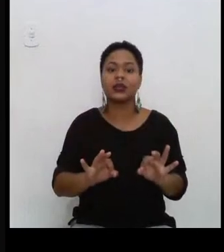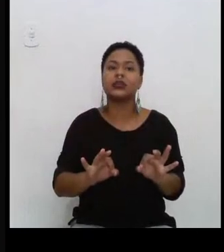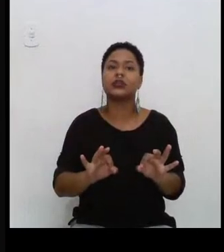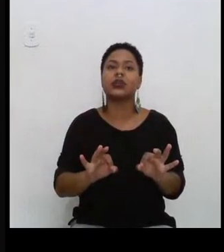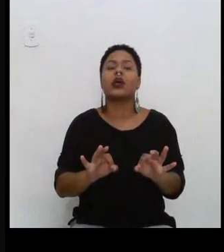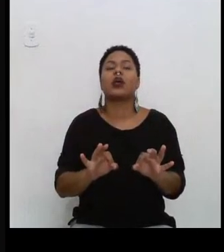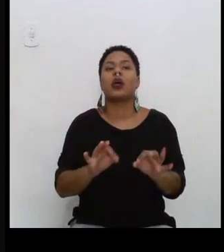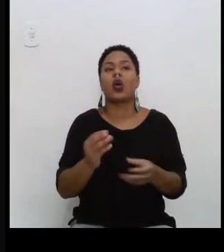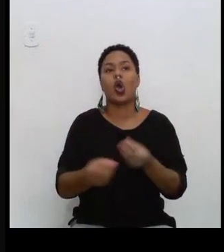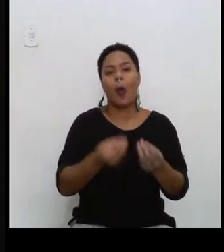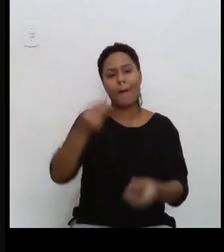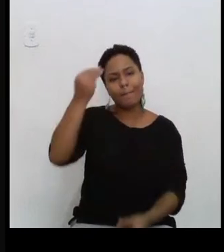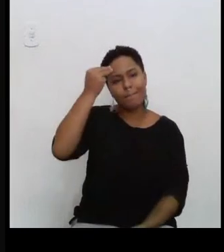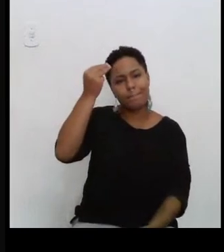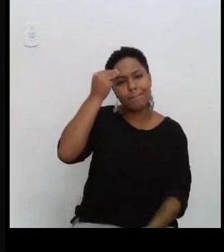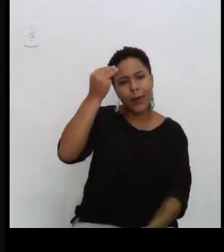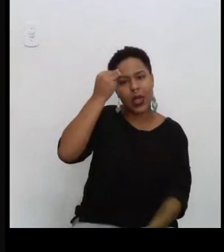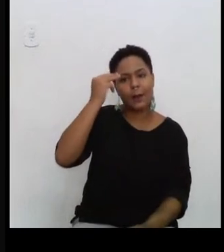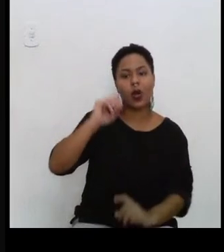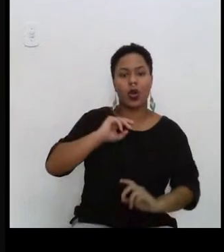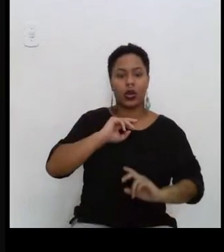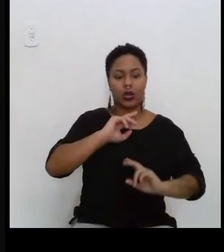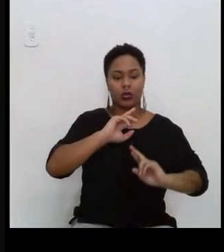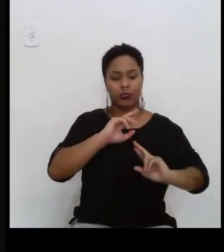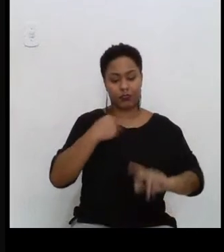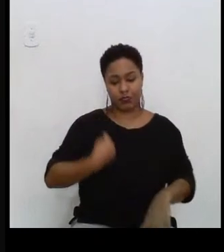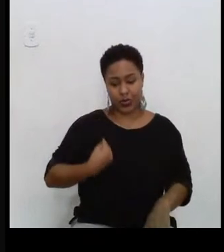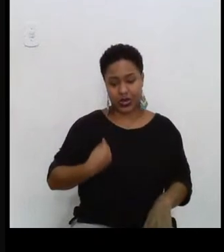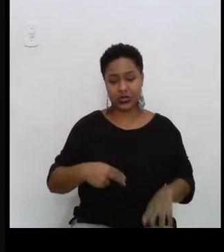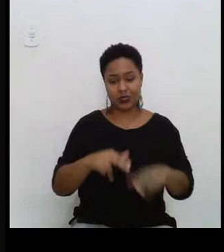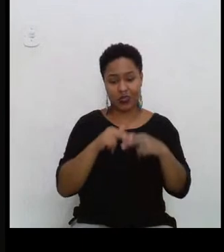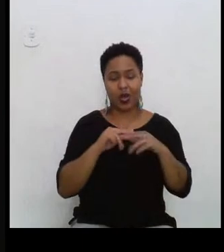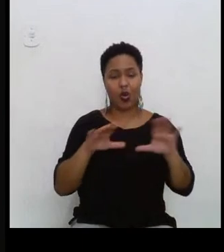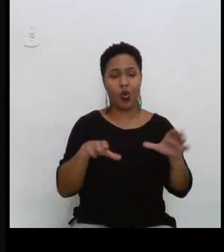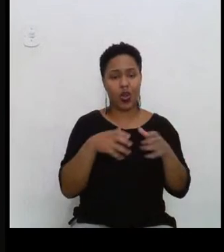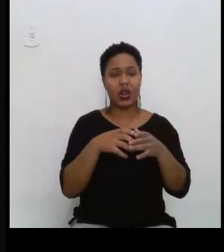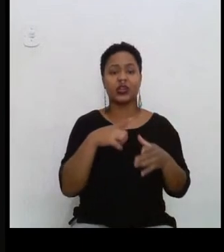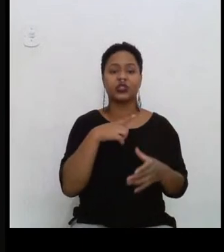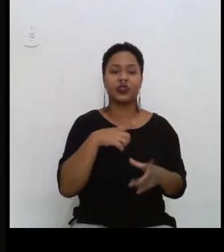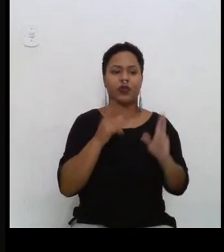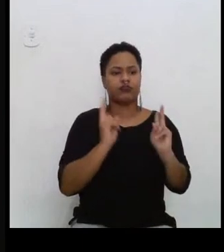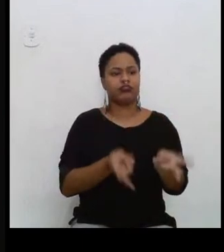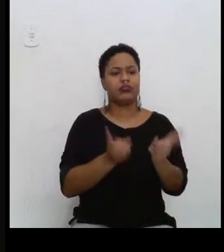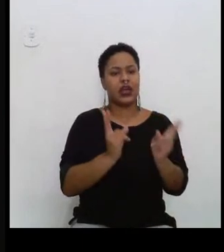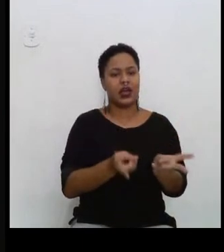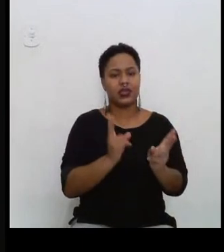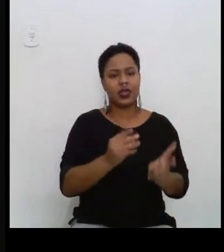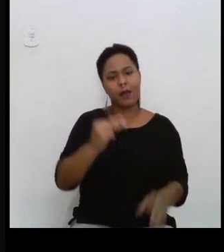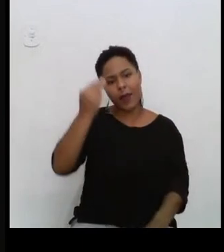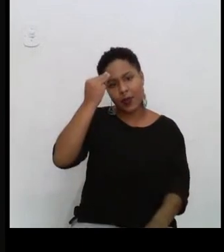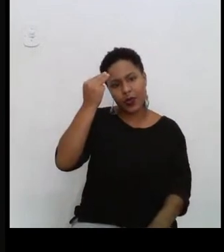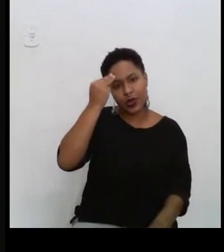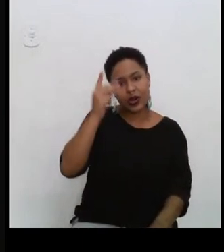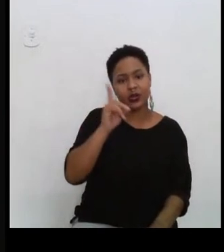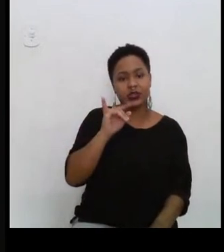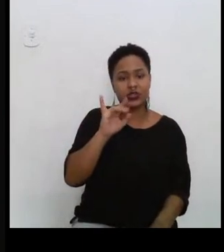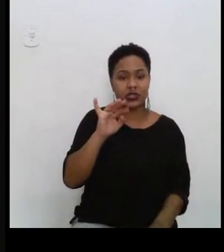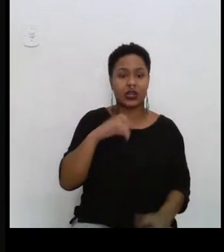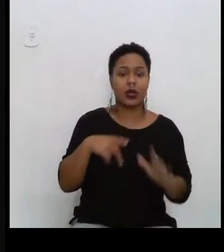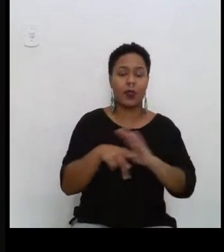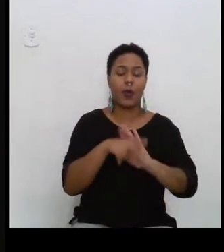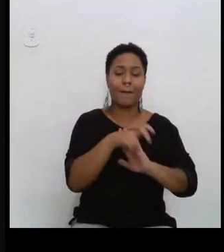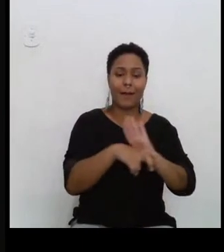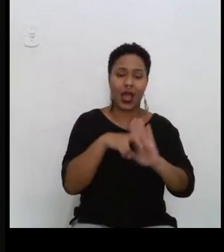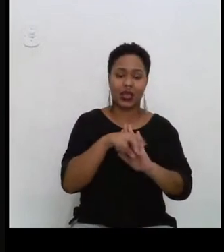Labor coletivo que sendo em trocar agora essa peneira em Memorial de visitantes parques amúlio super prática